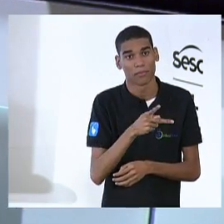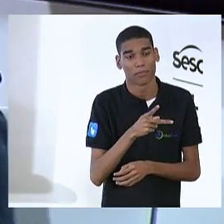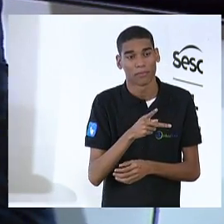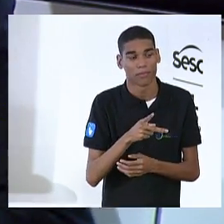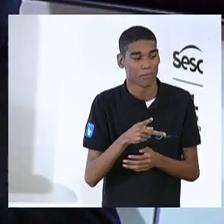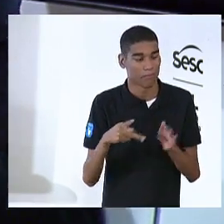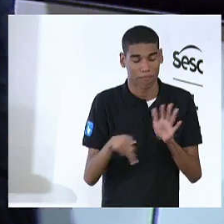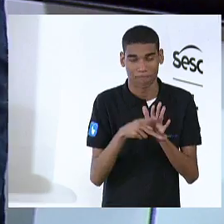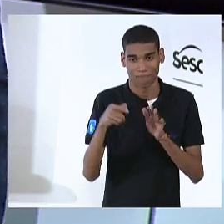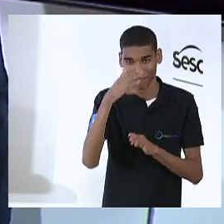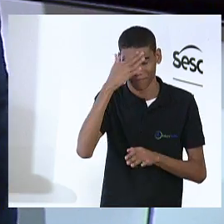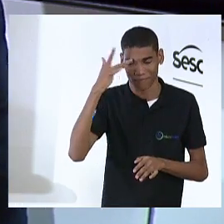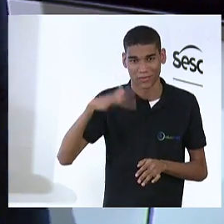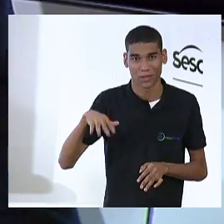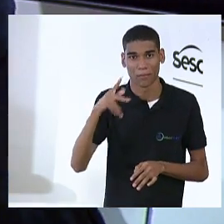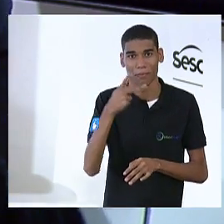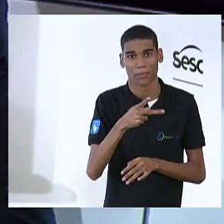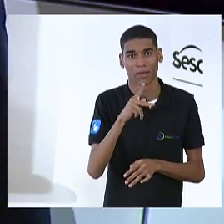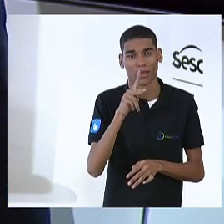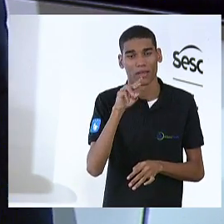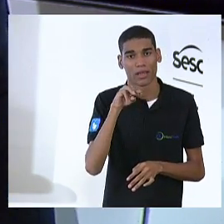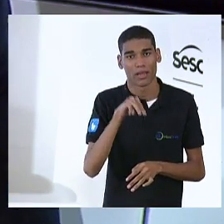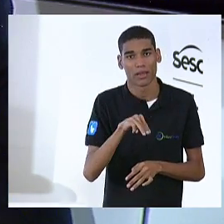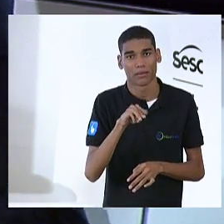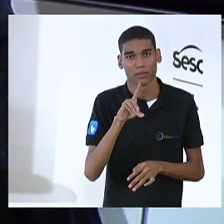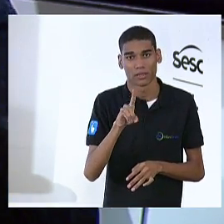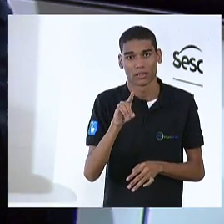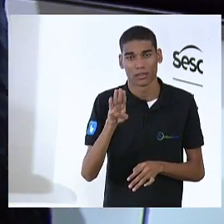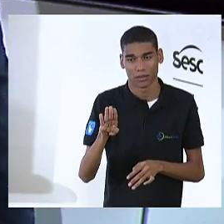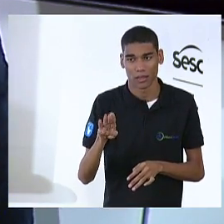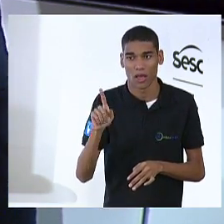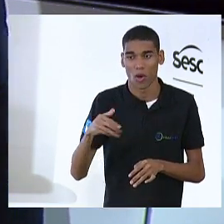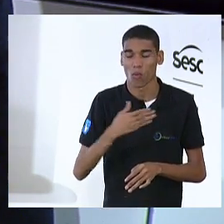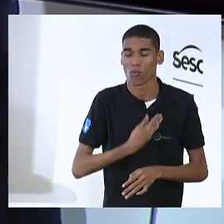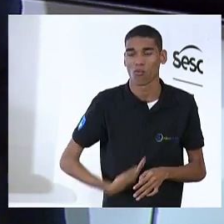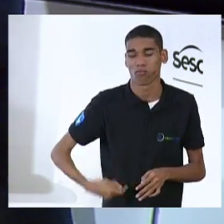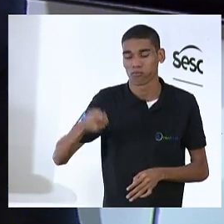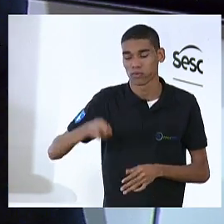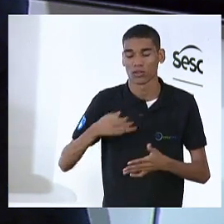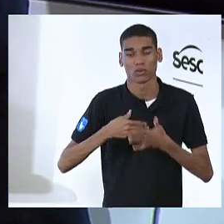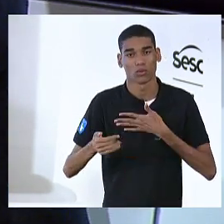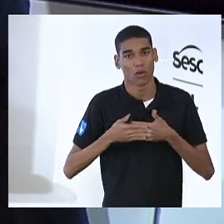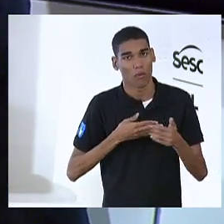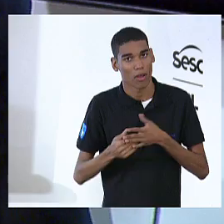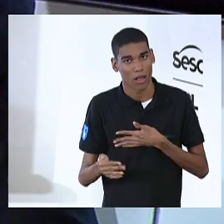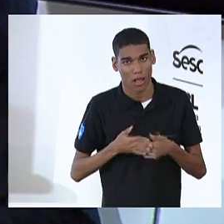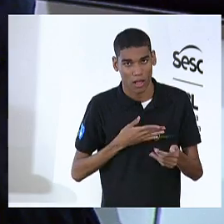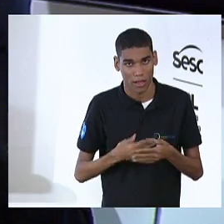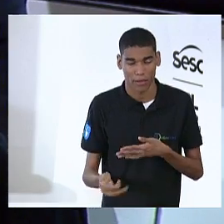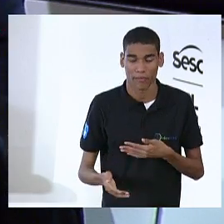maneira de se comportar no sistema político. Estar no governo, qualquer que seja o governo, né?